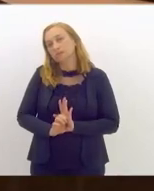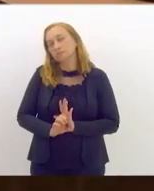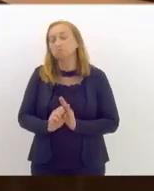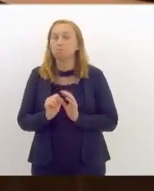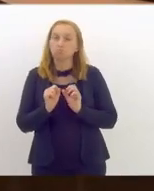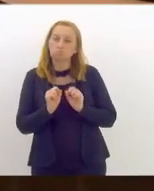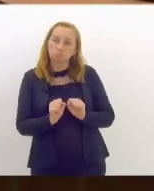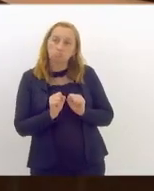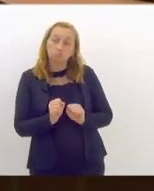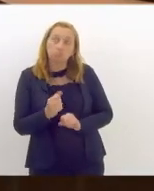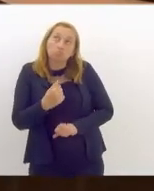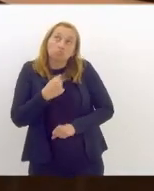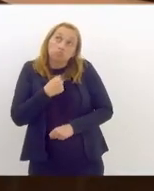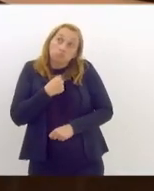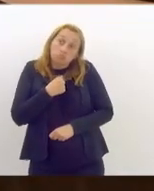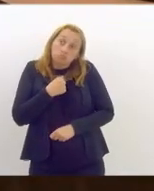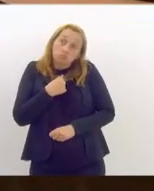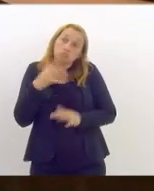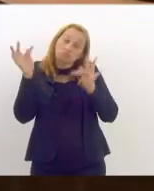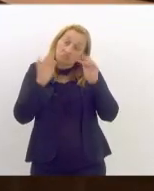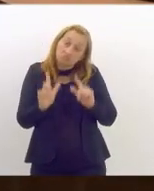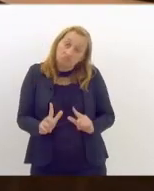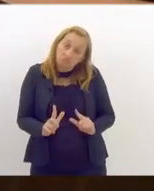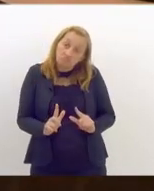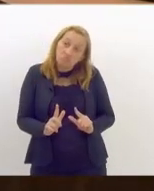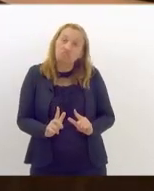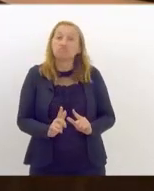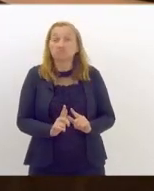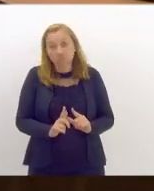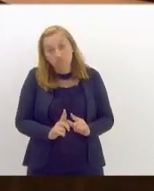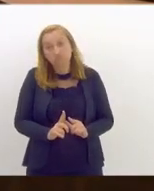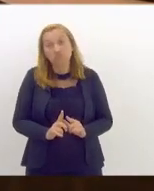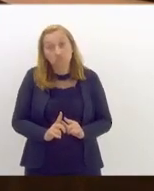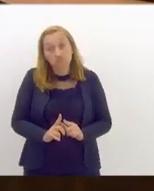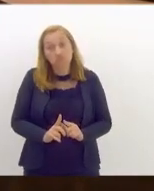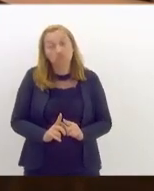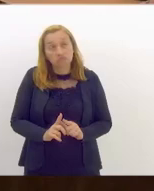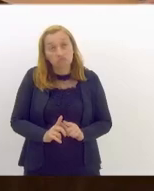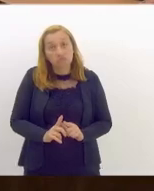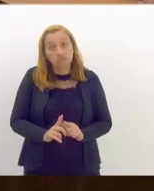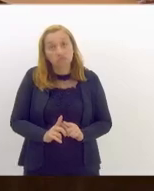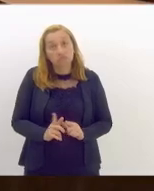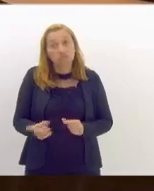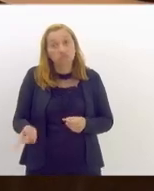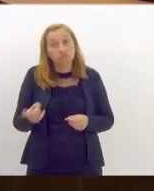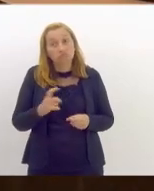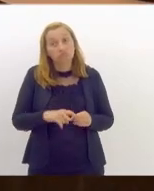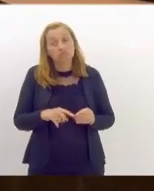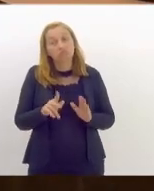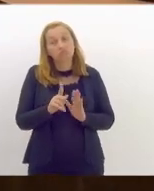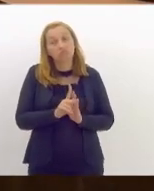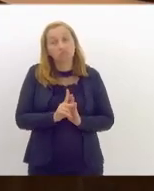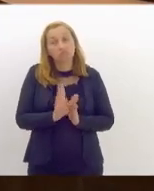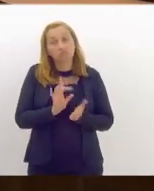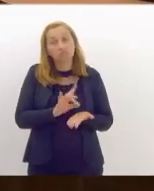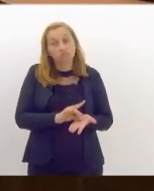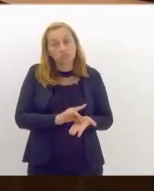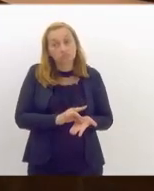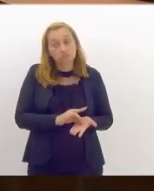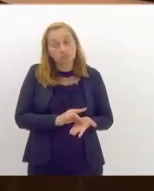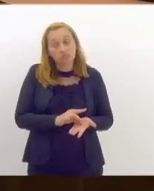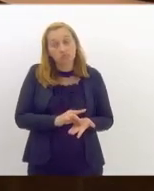poderia até eu ficar feliz que volta o projeto original